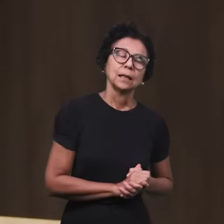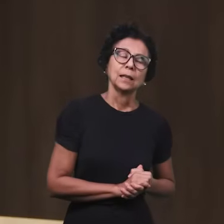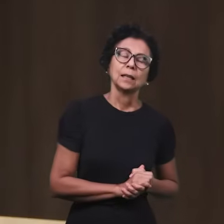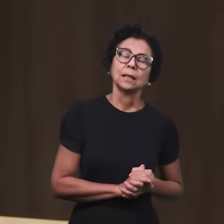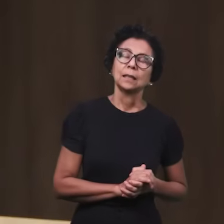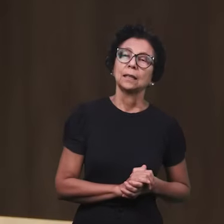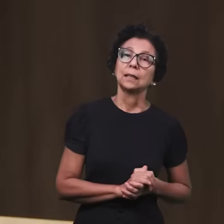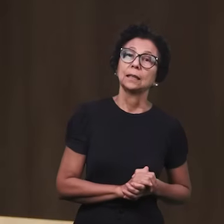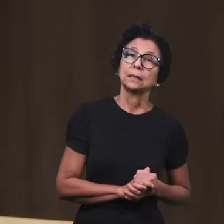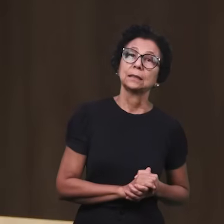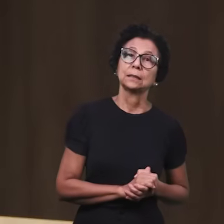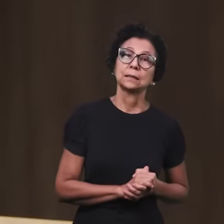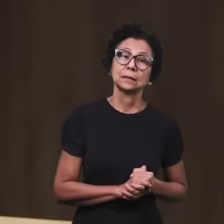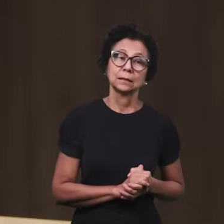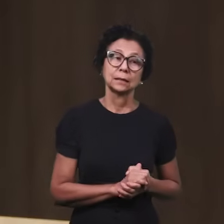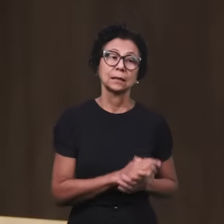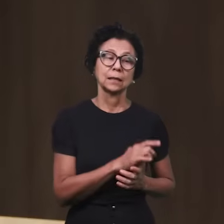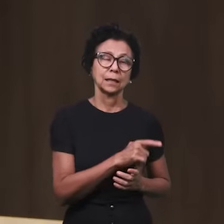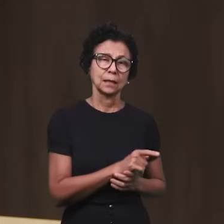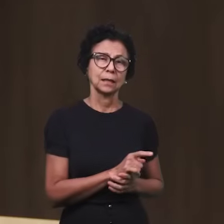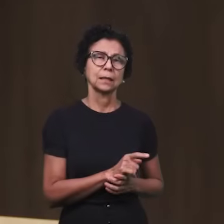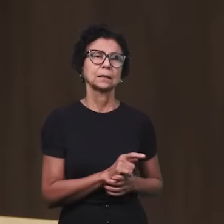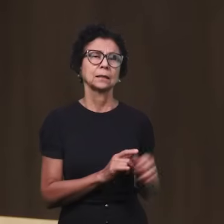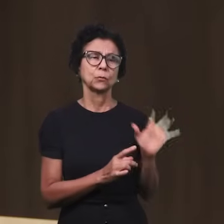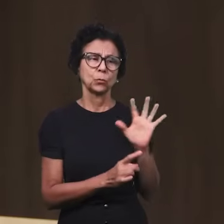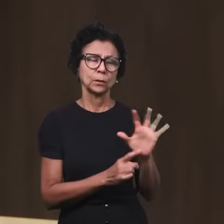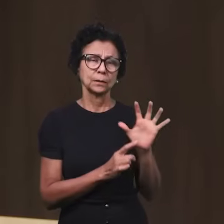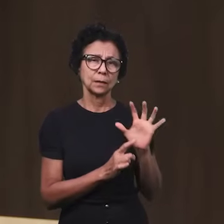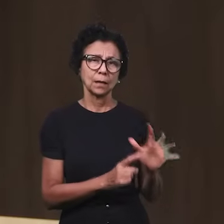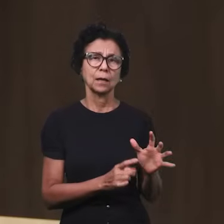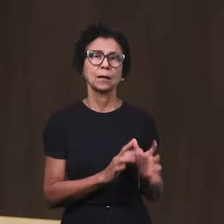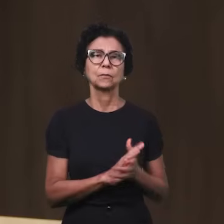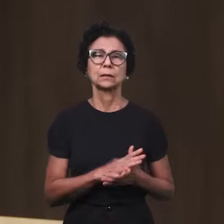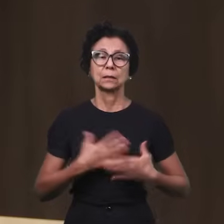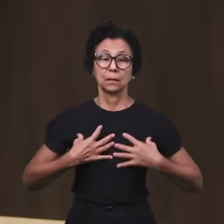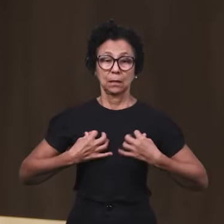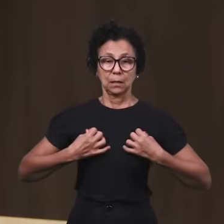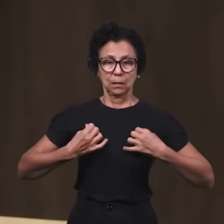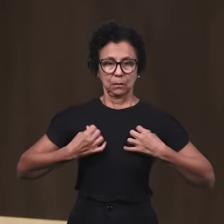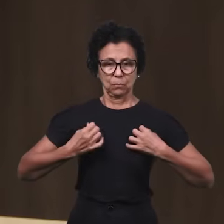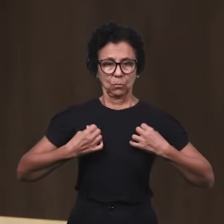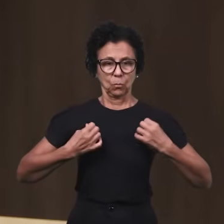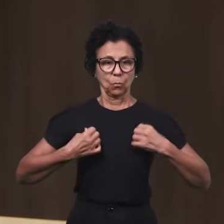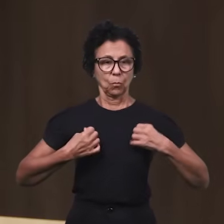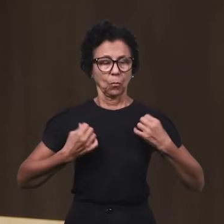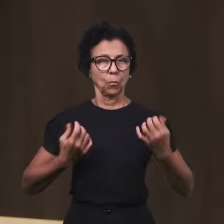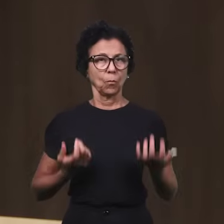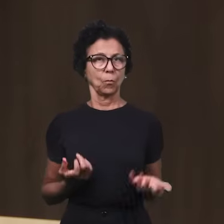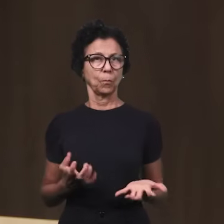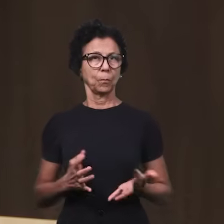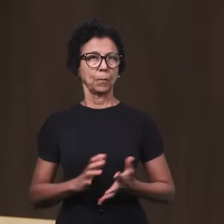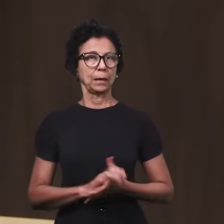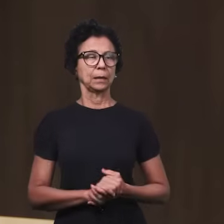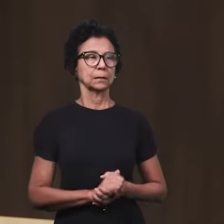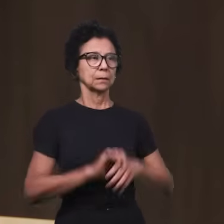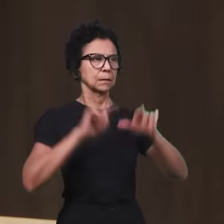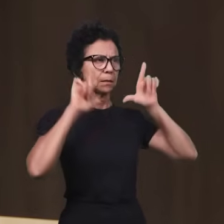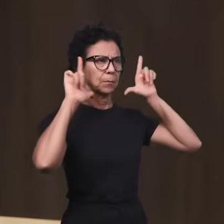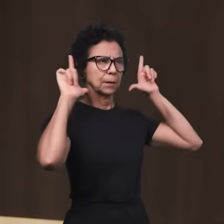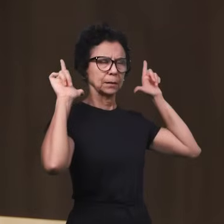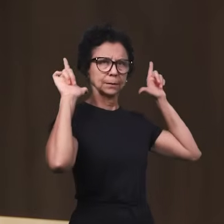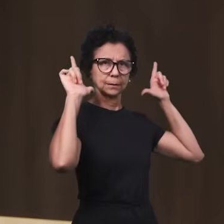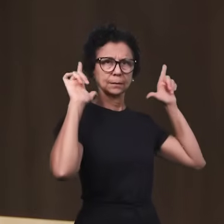muito as mulheres, né? As vestes, as vestimentas. Então, algo que era algo